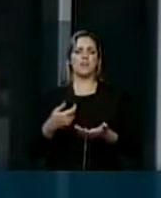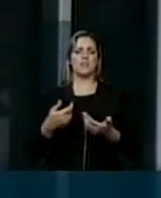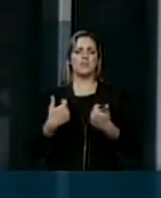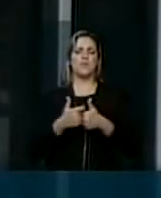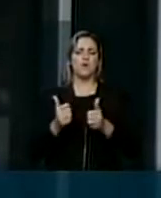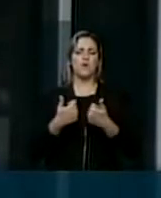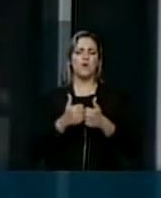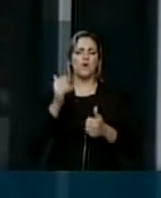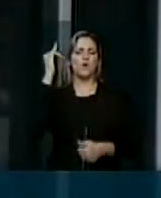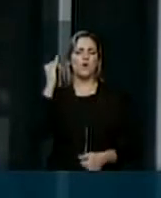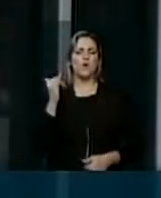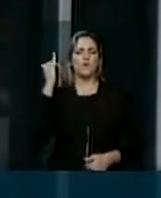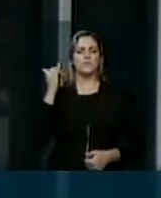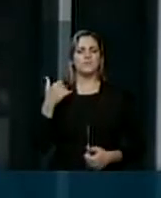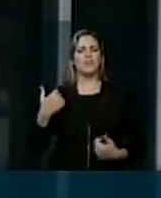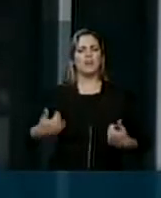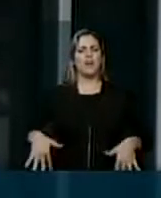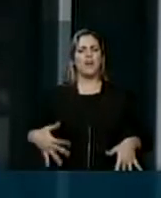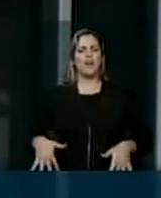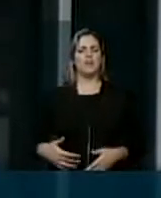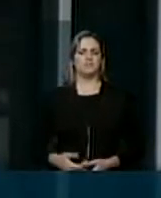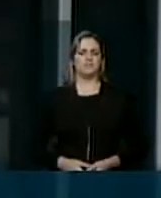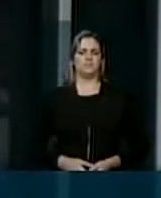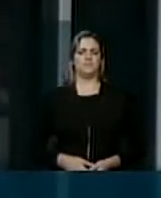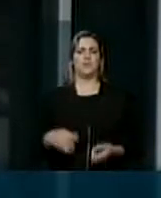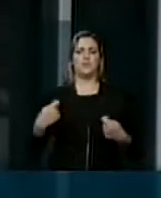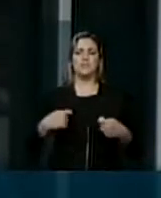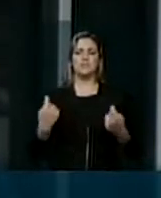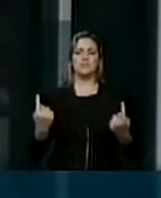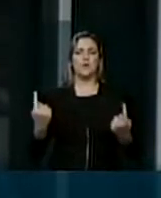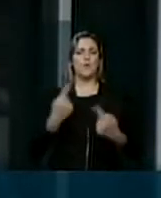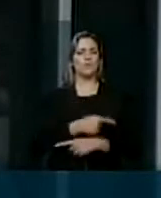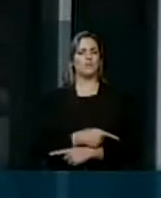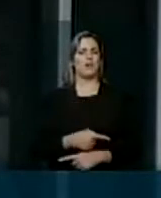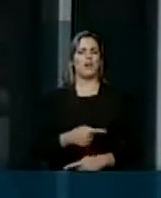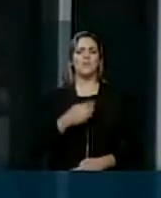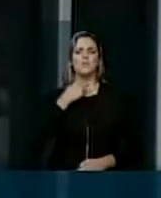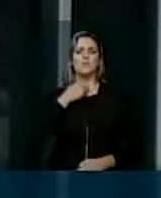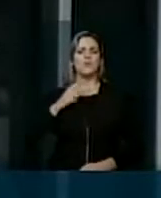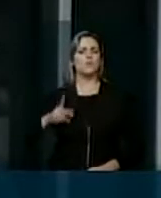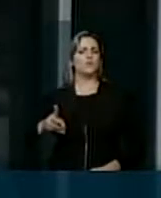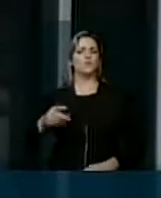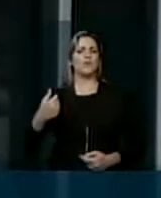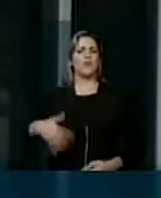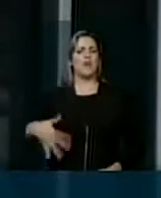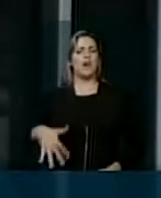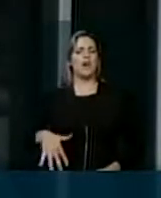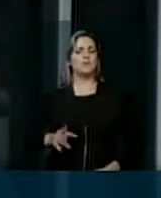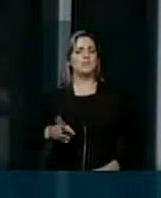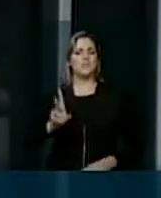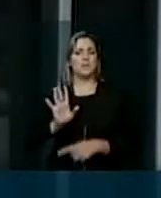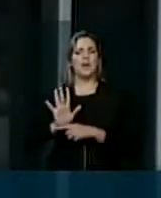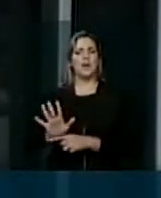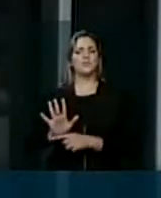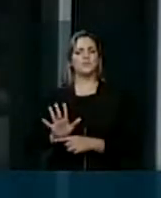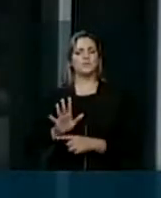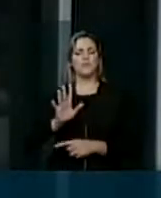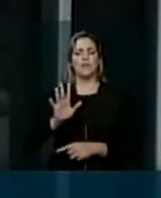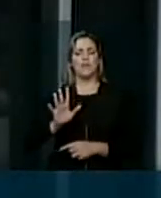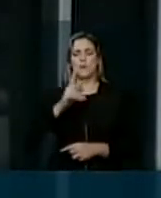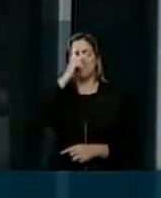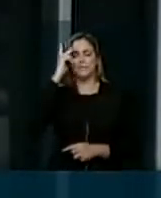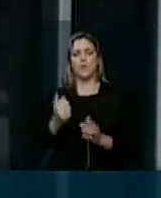intituladas Brasil Maior, que desoneraram a folha de pagamento e a redução de alíquotas, eu quero também fazer um apelo que a